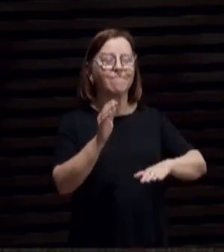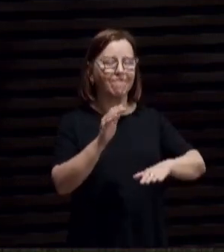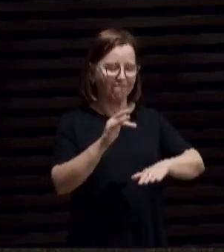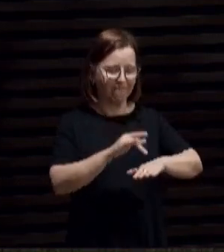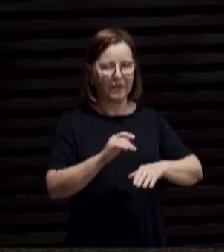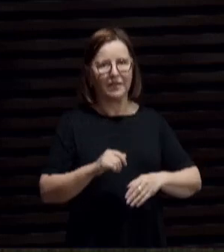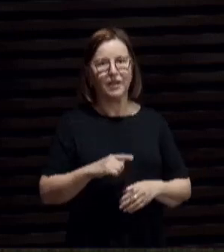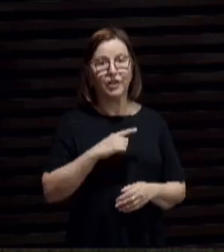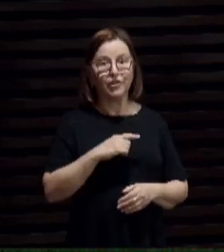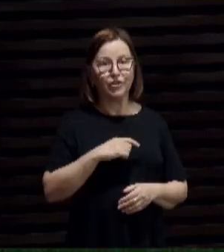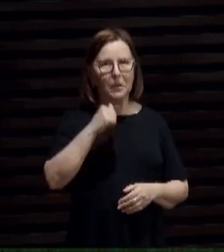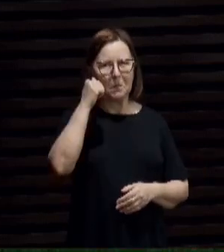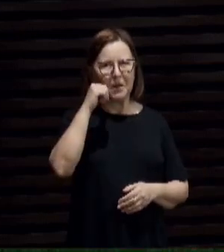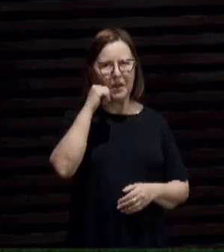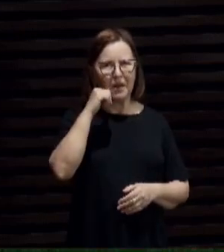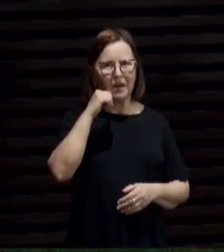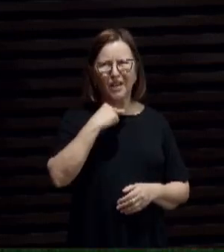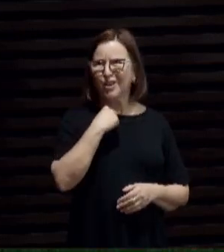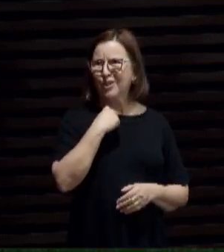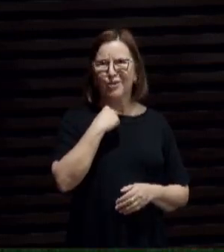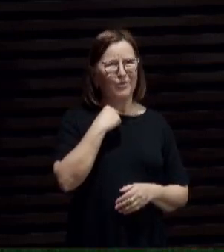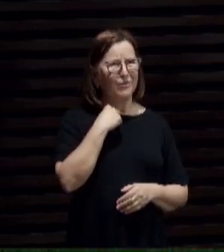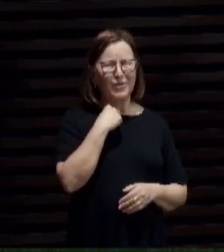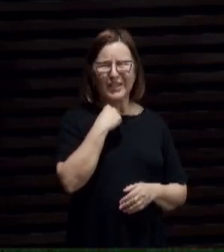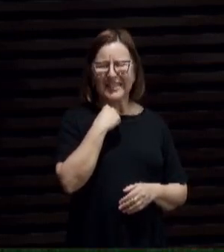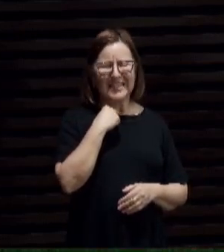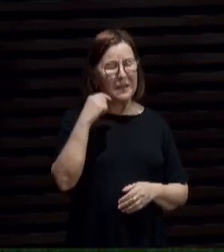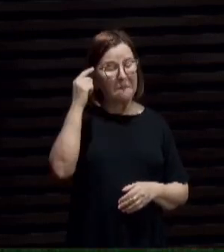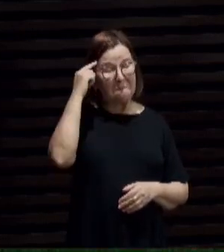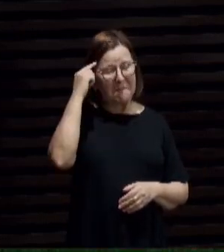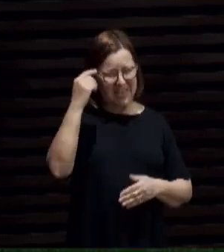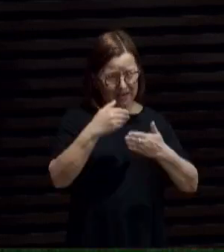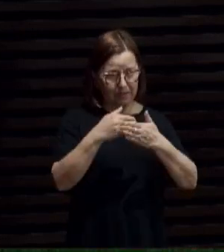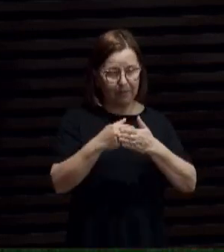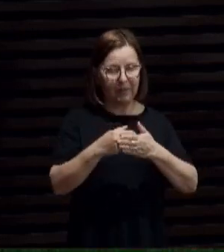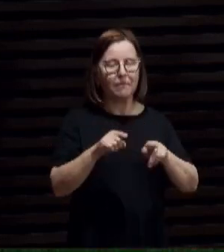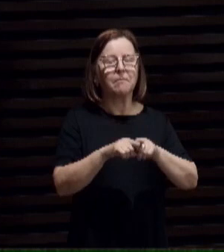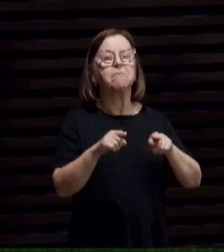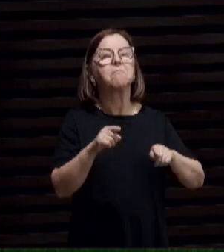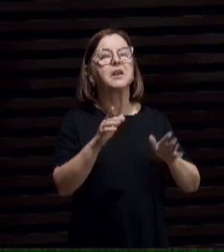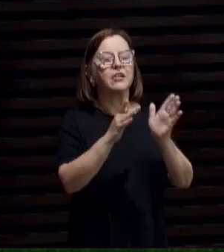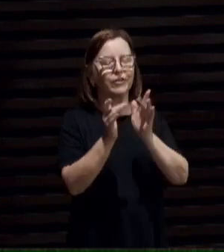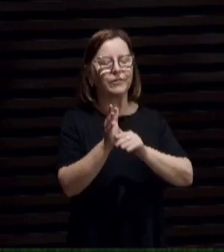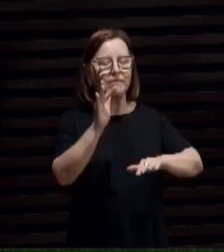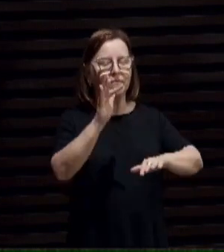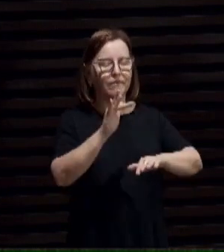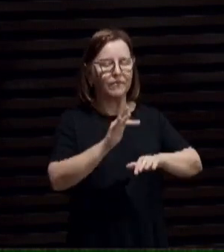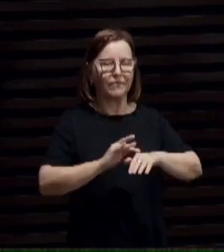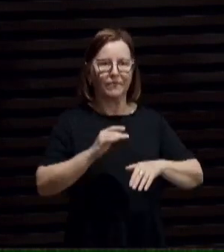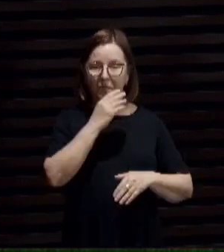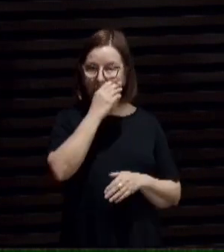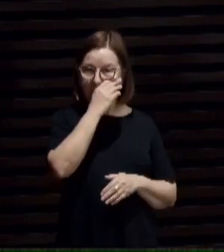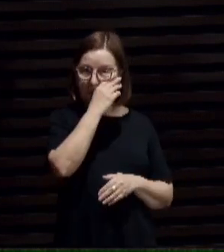mulher que não podia nem pensar que está perto da mulher, ele ia lá e tocava na mulher. Oh Jesus, o Senhor gosta